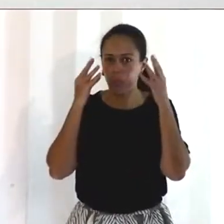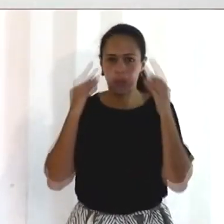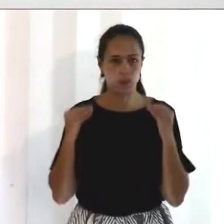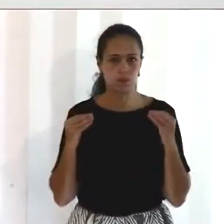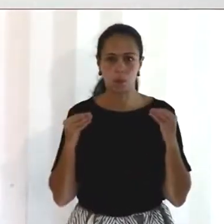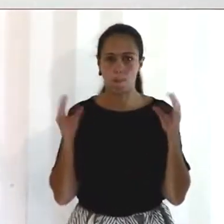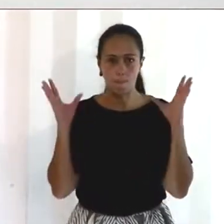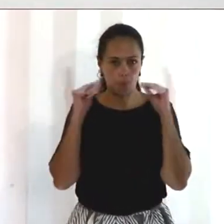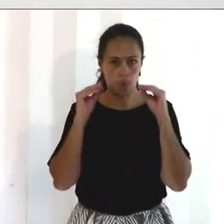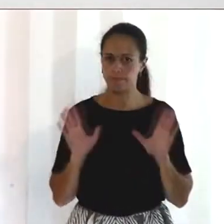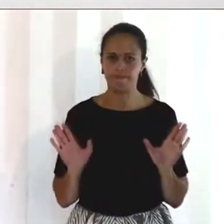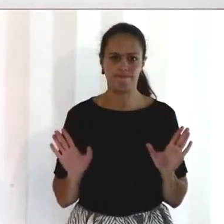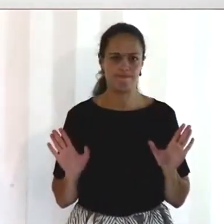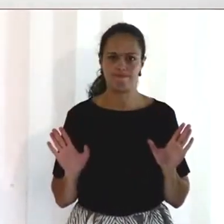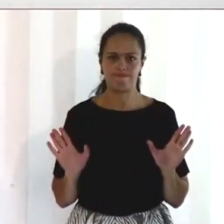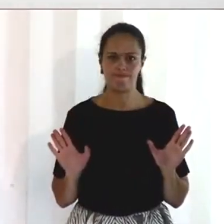irar.